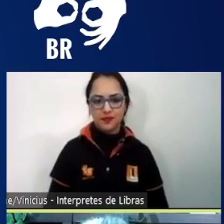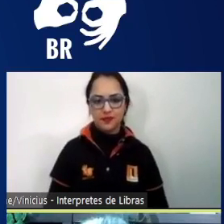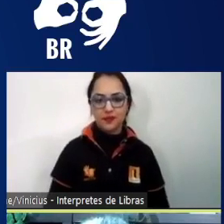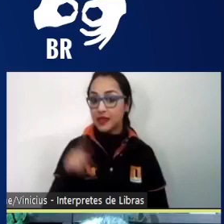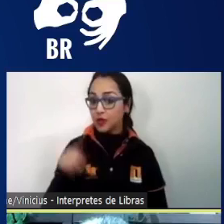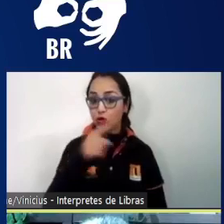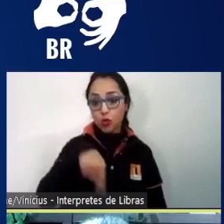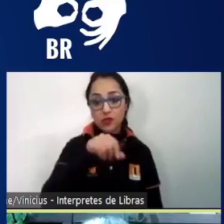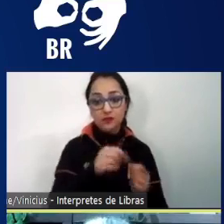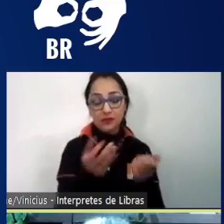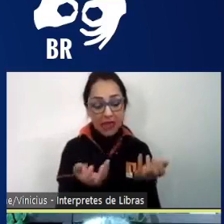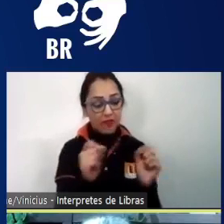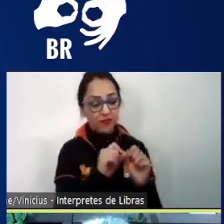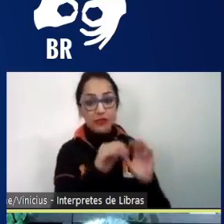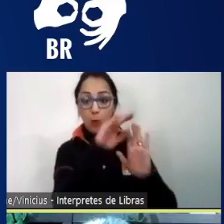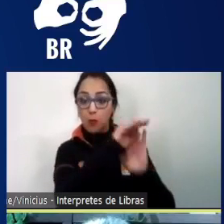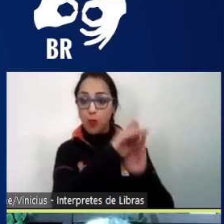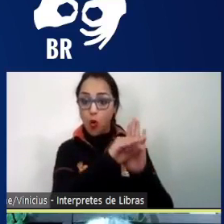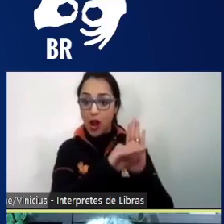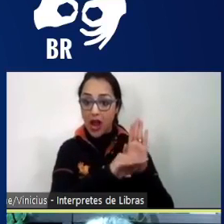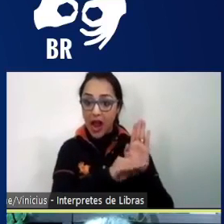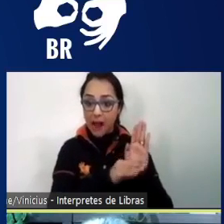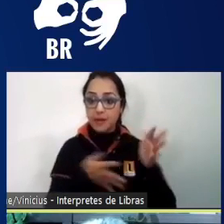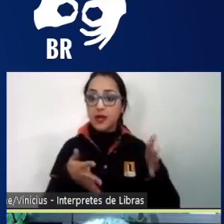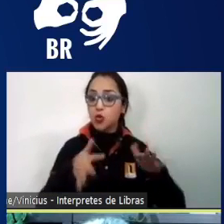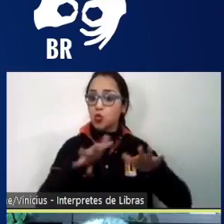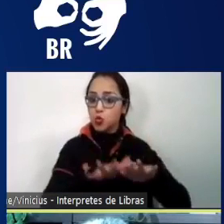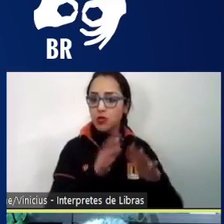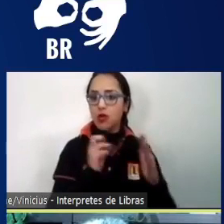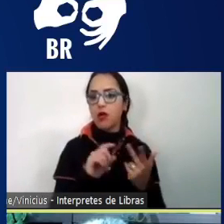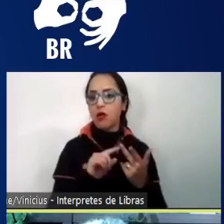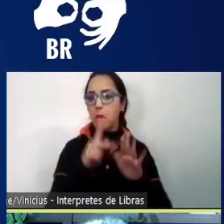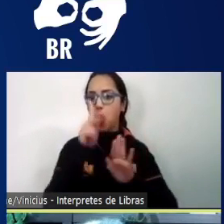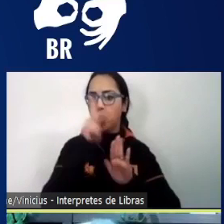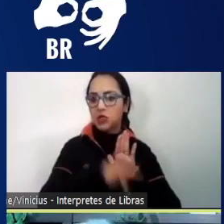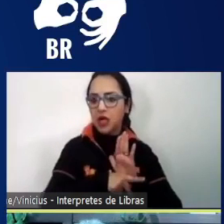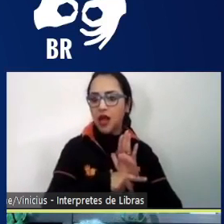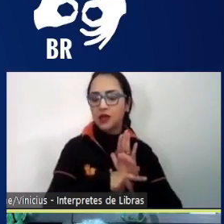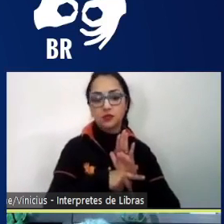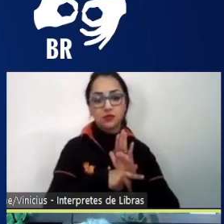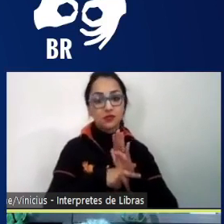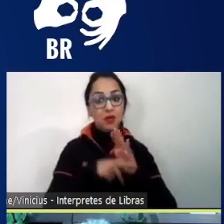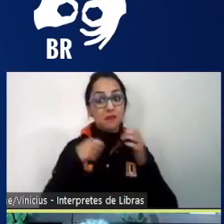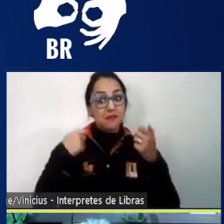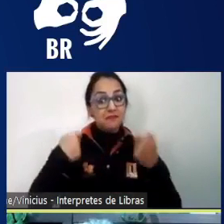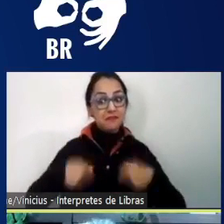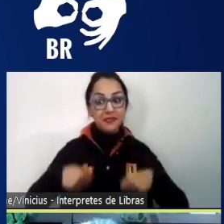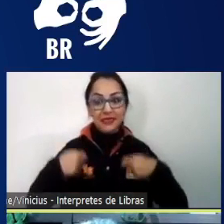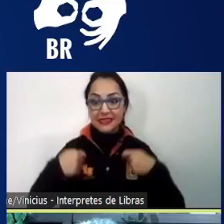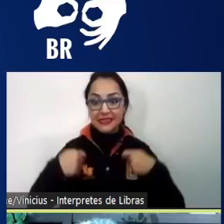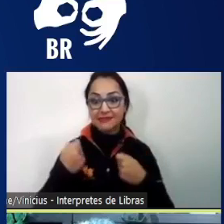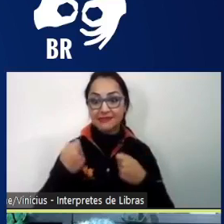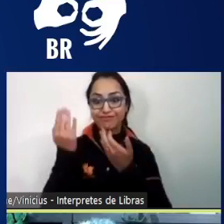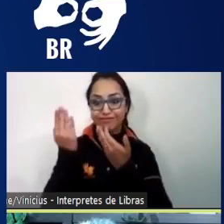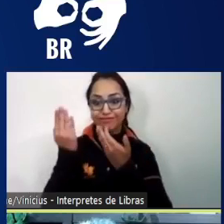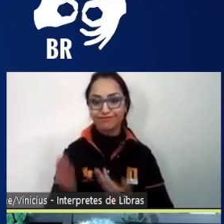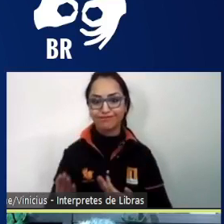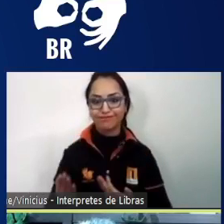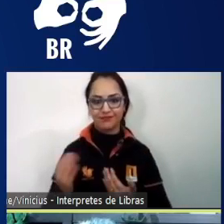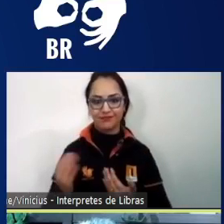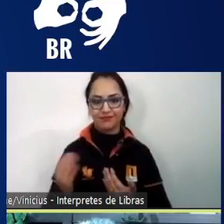programas, de práticas, de projetos. Se nós formos, então, conceituar a questão